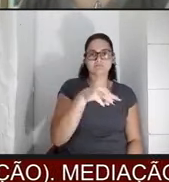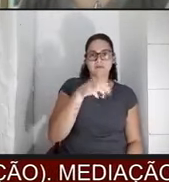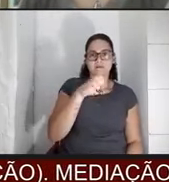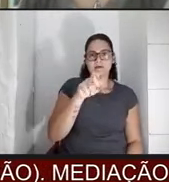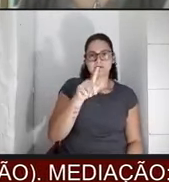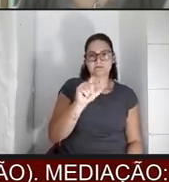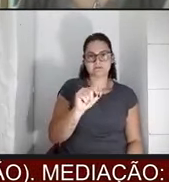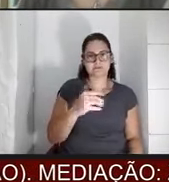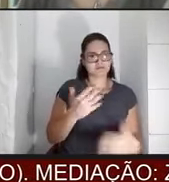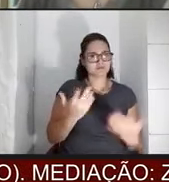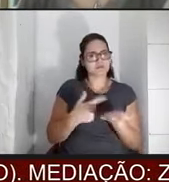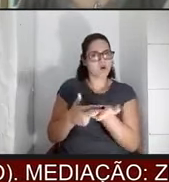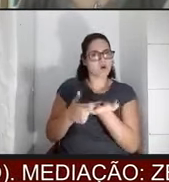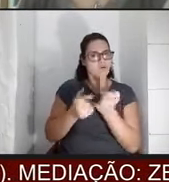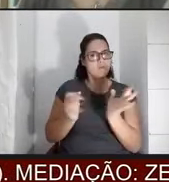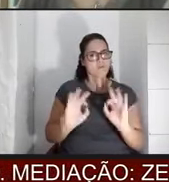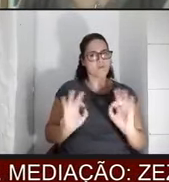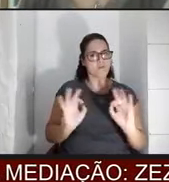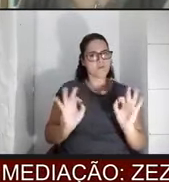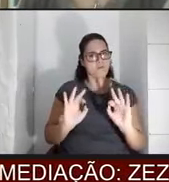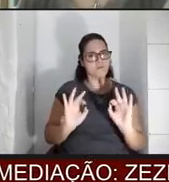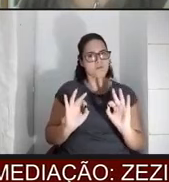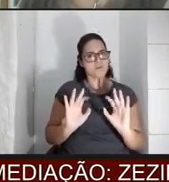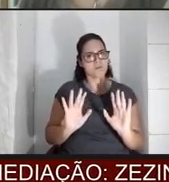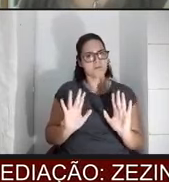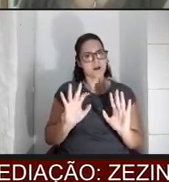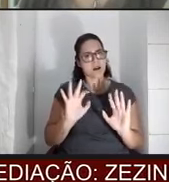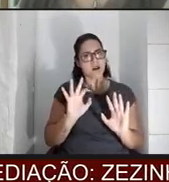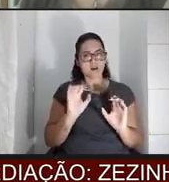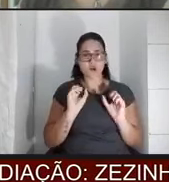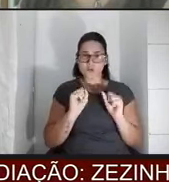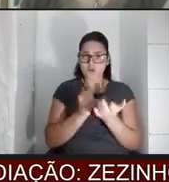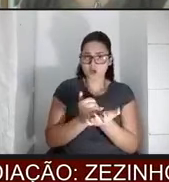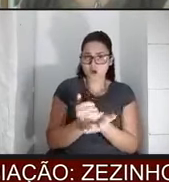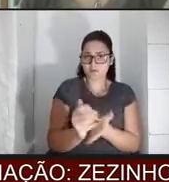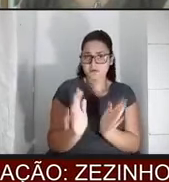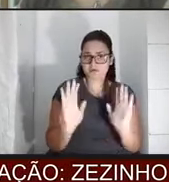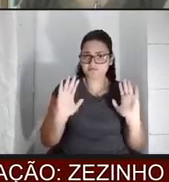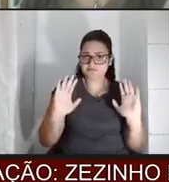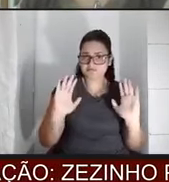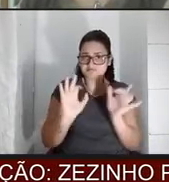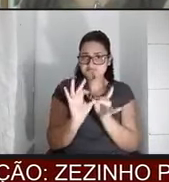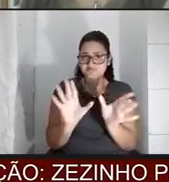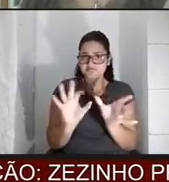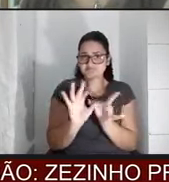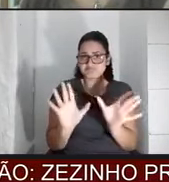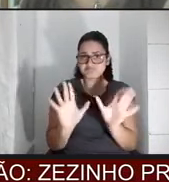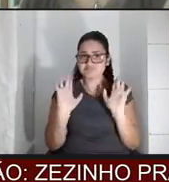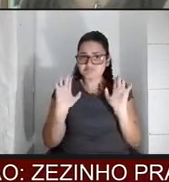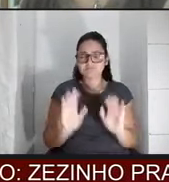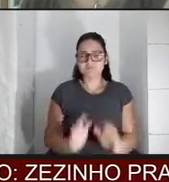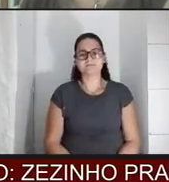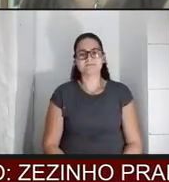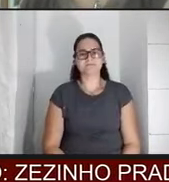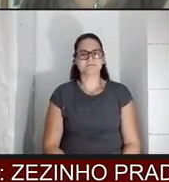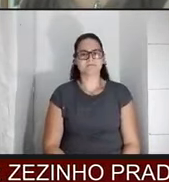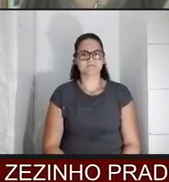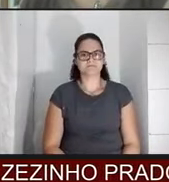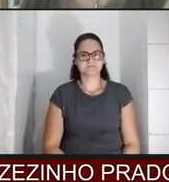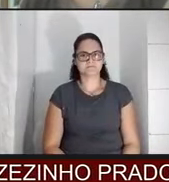não combinamos. Como eu estou com o microfone aberto, pode ser, Fátima? Posso tocar aqui? Então, vamos